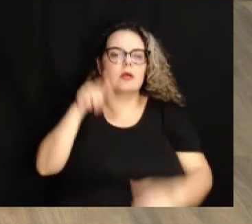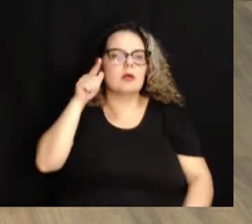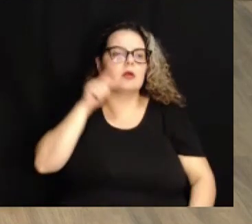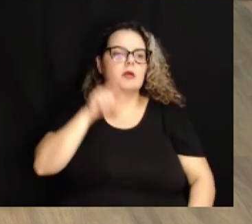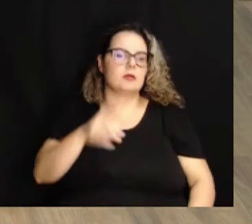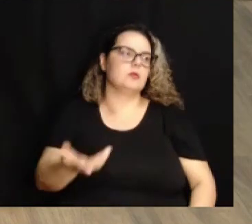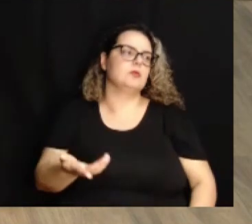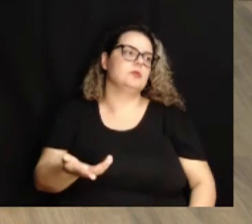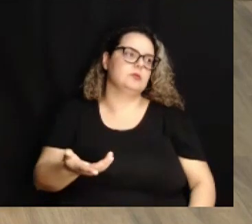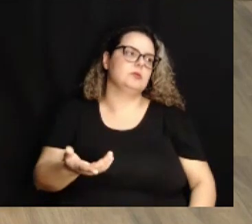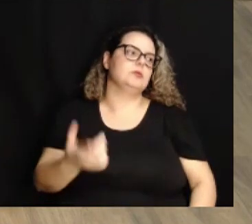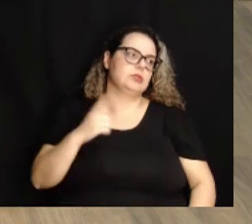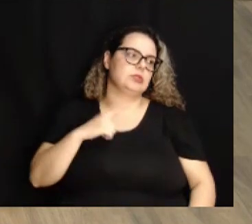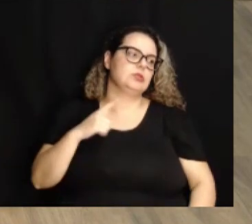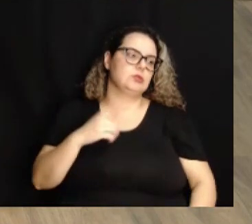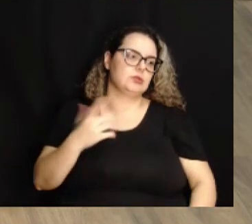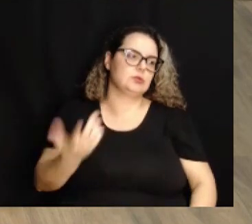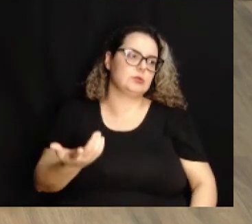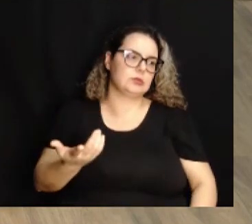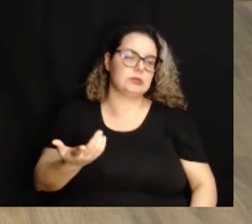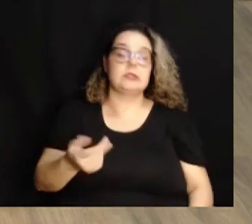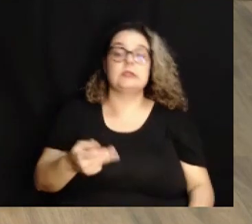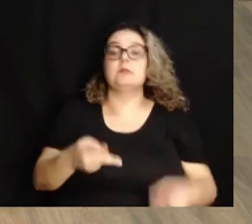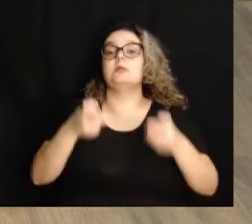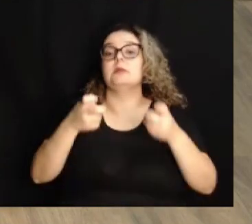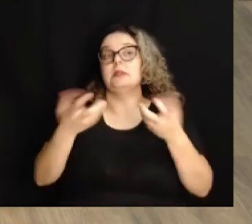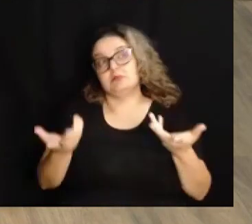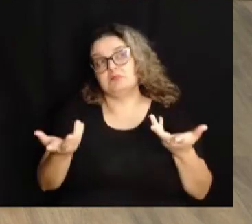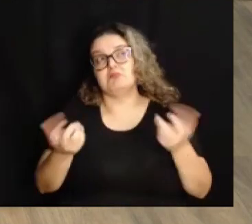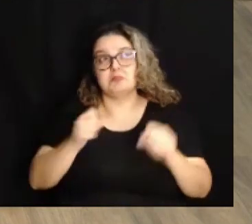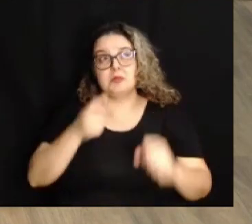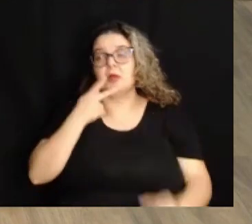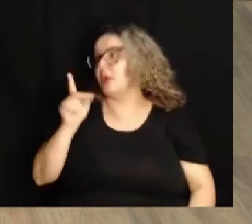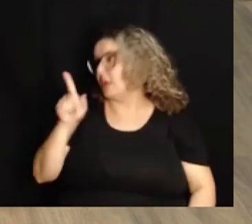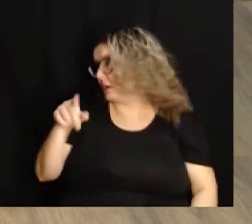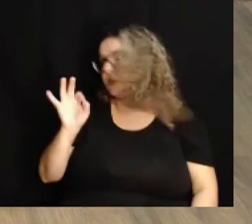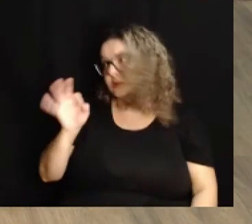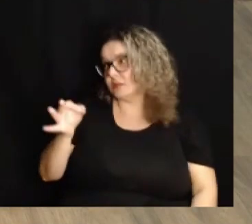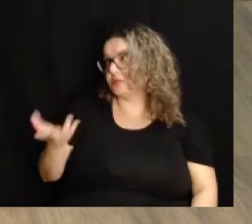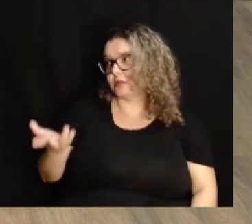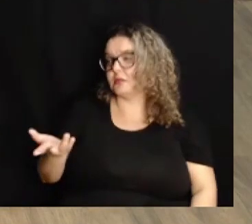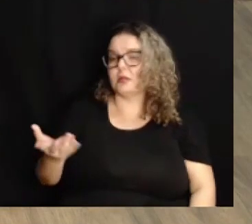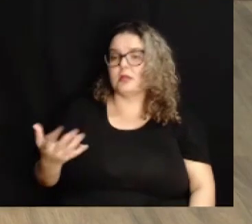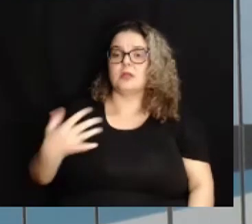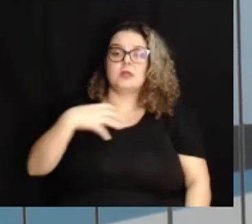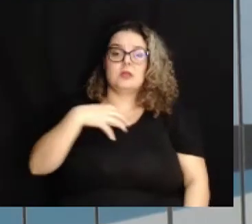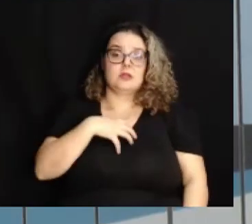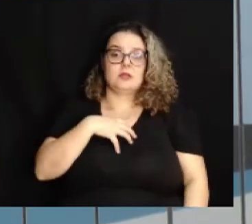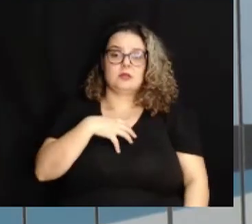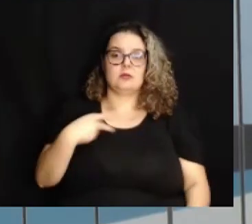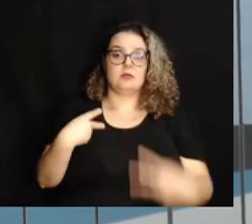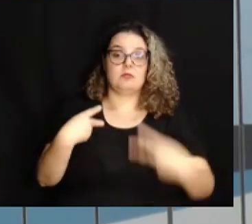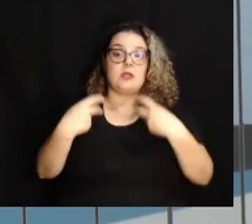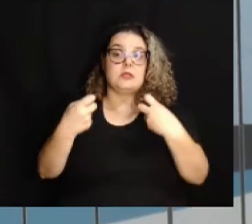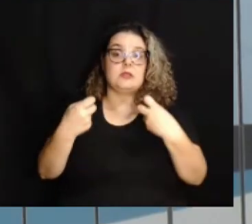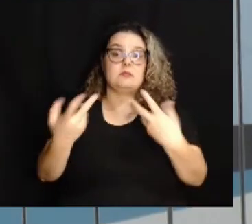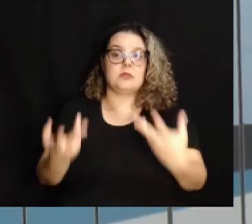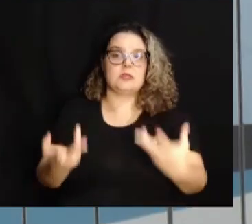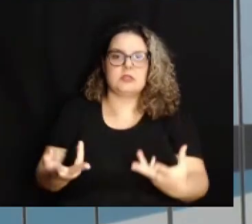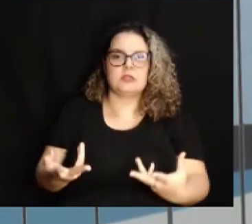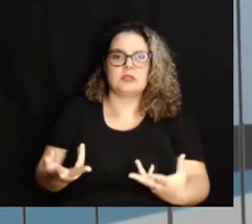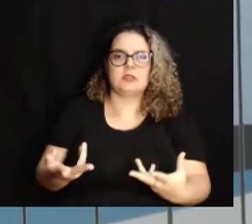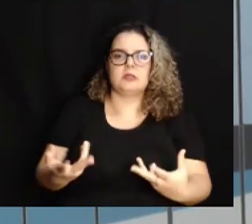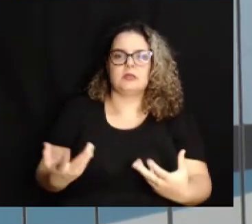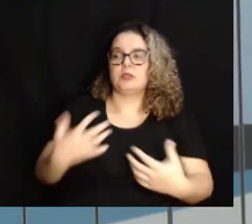ter essa percepção, pode ser? Isso. É isso, né? E a pessoa, ela se sentir vista, né? Se sentir